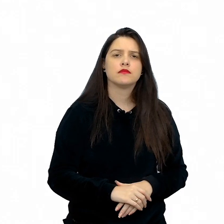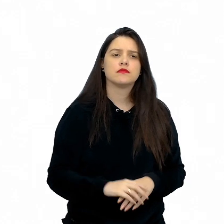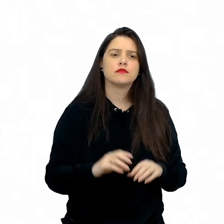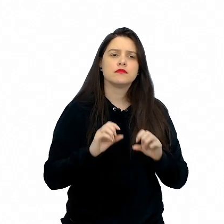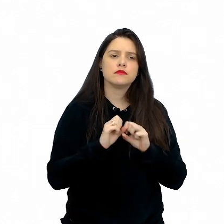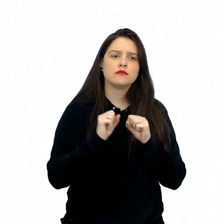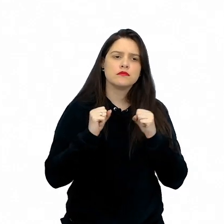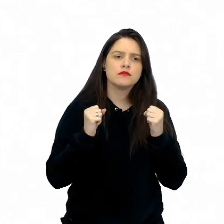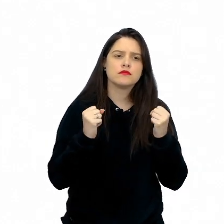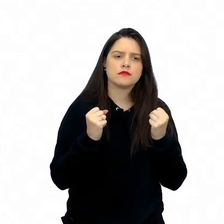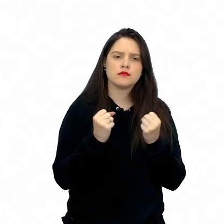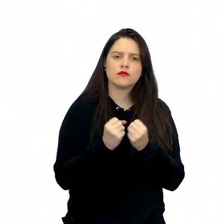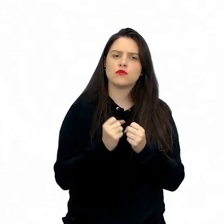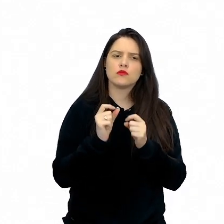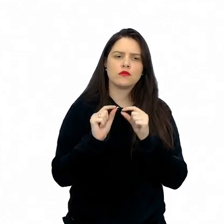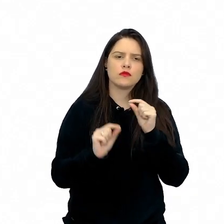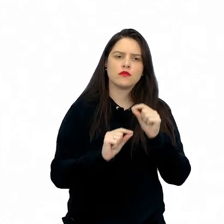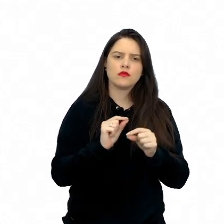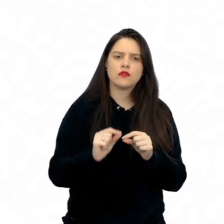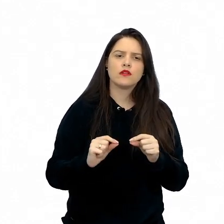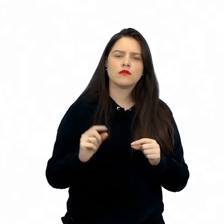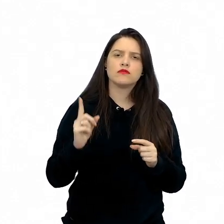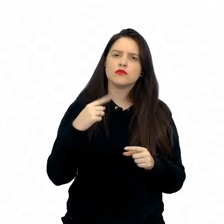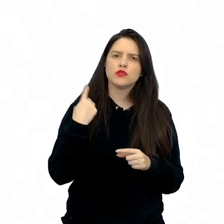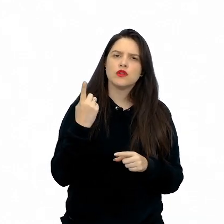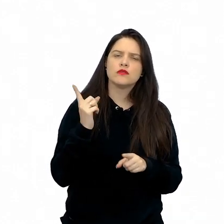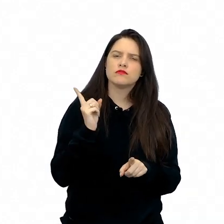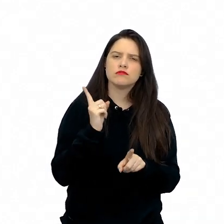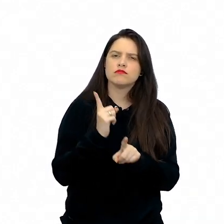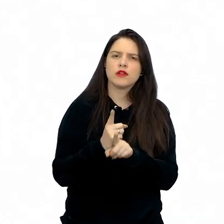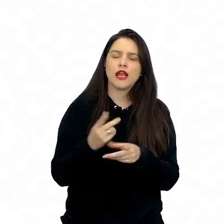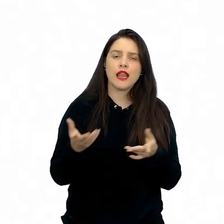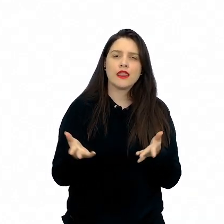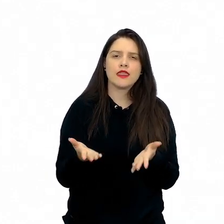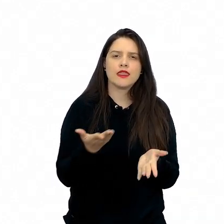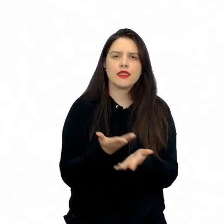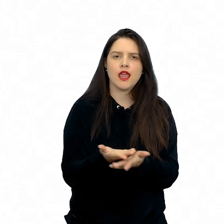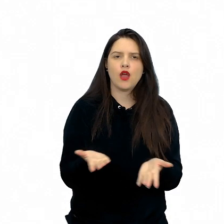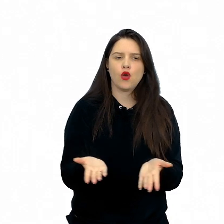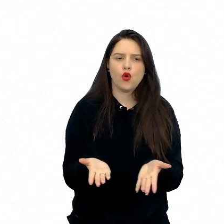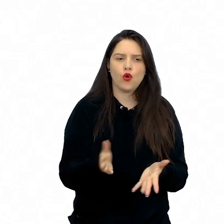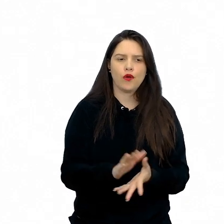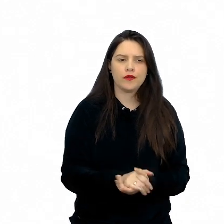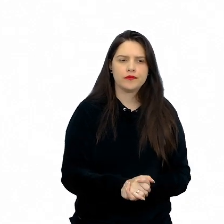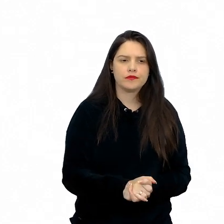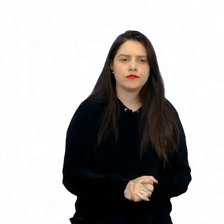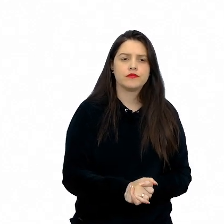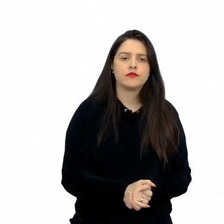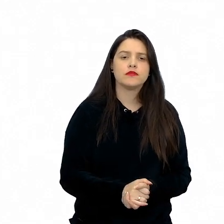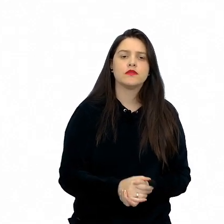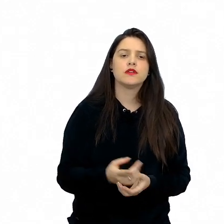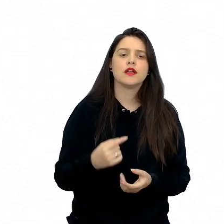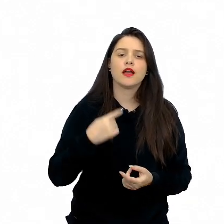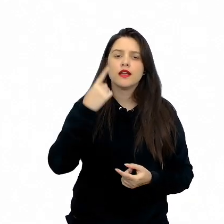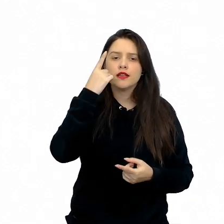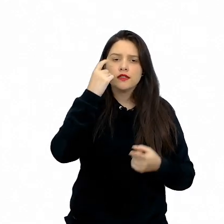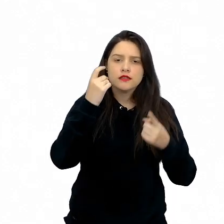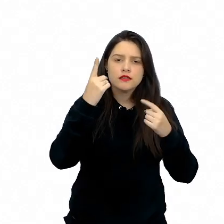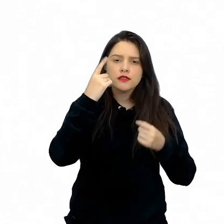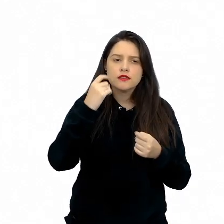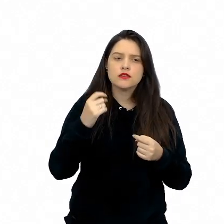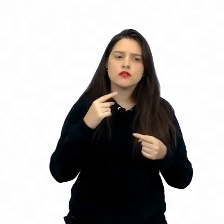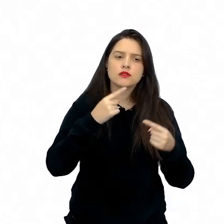vai sintetizar o que a gente fez até agora. Retomamos as ideias da